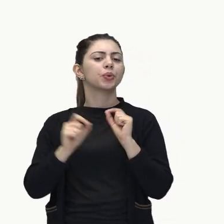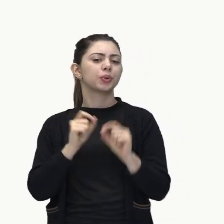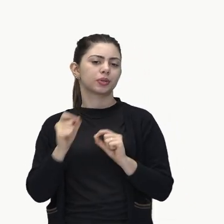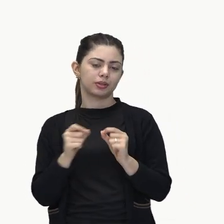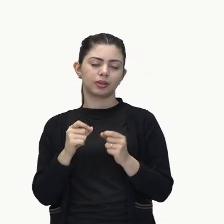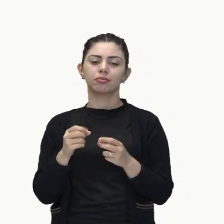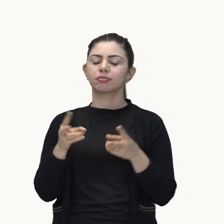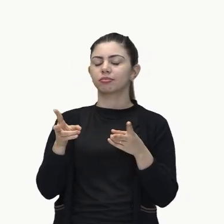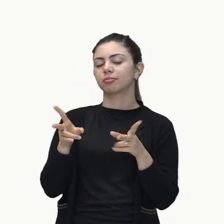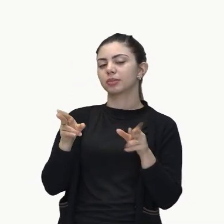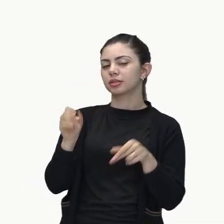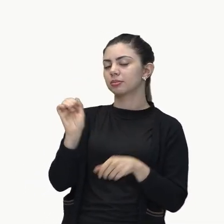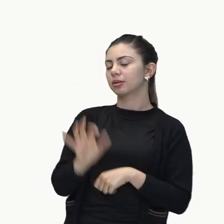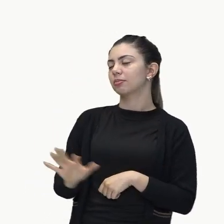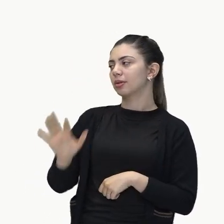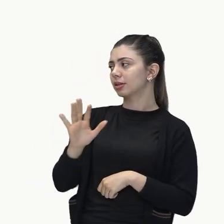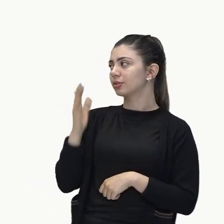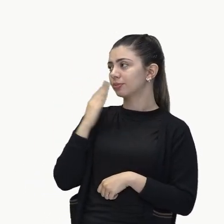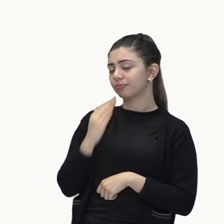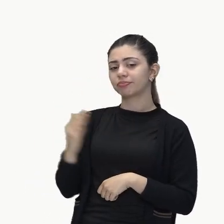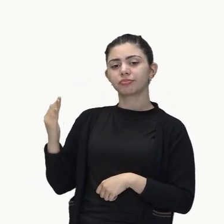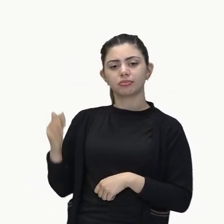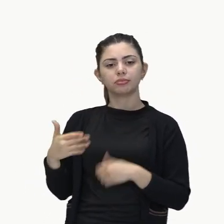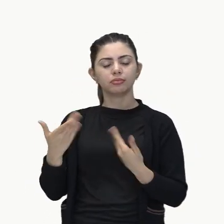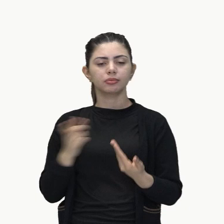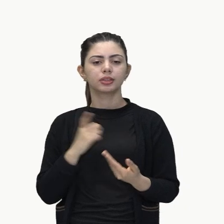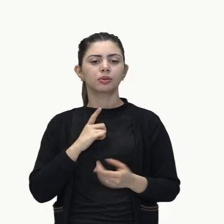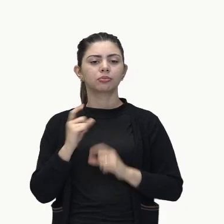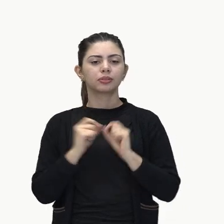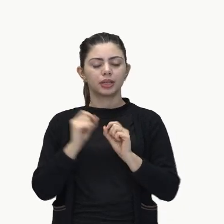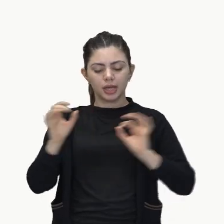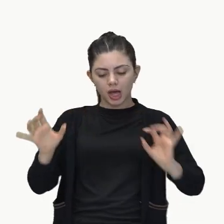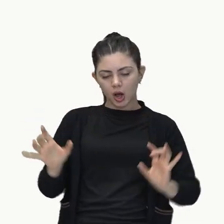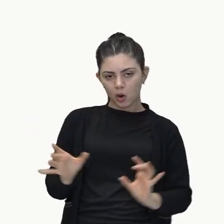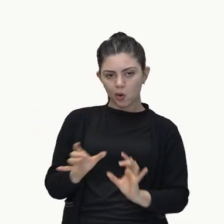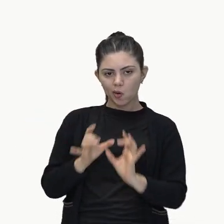com a hidroxila. Então, a união desses dois